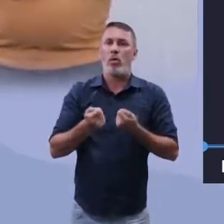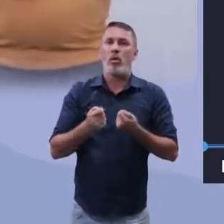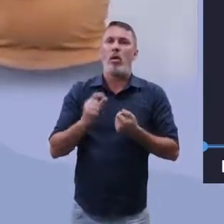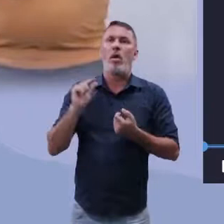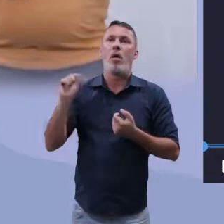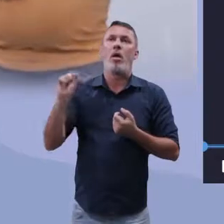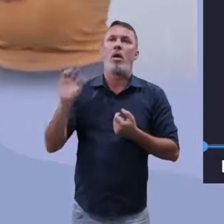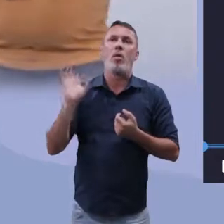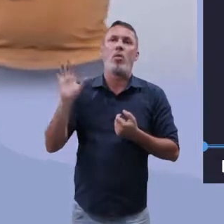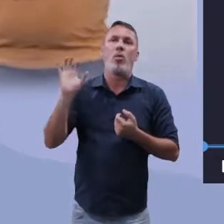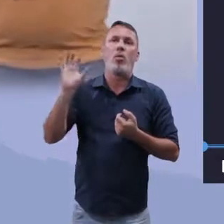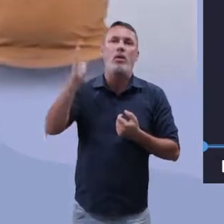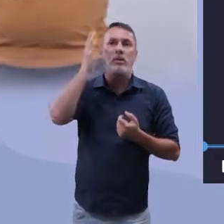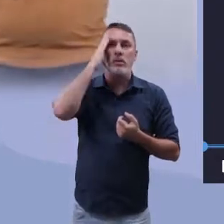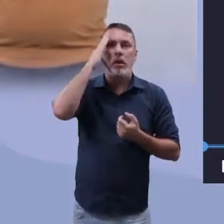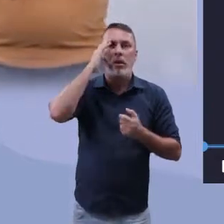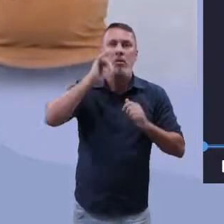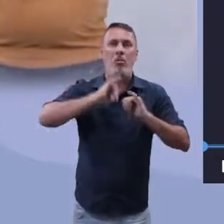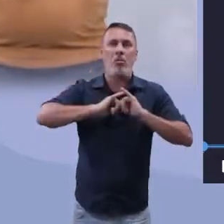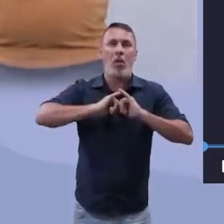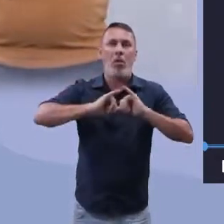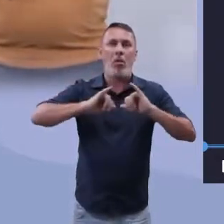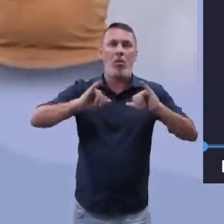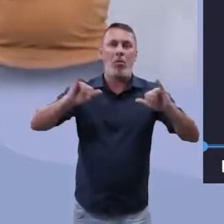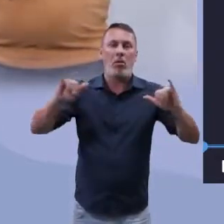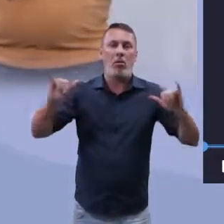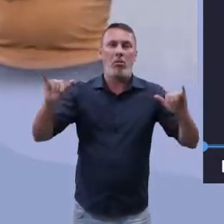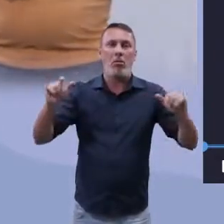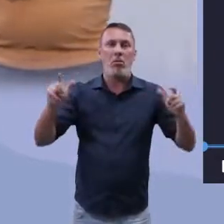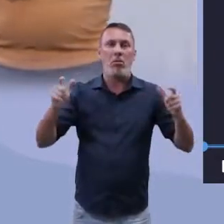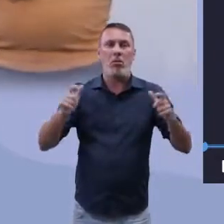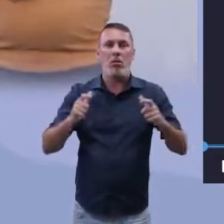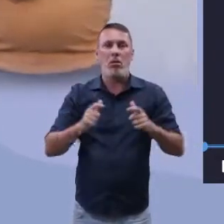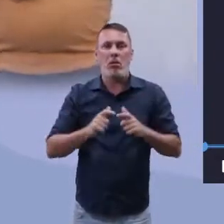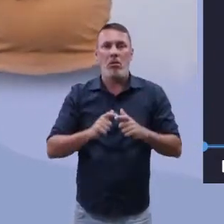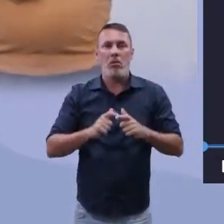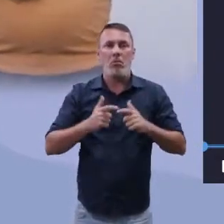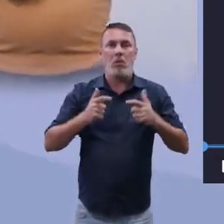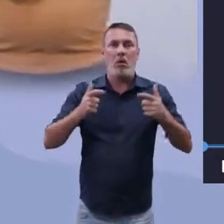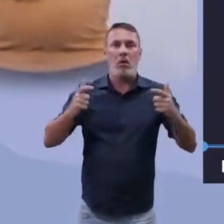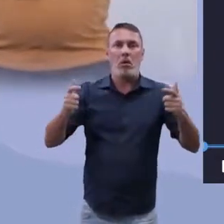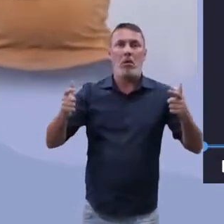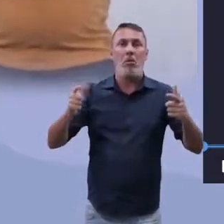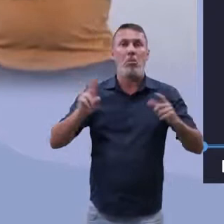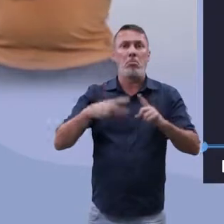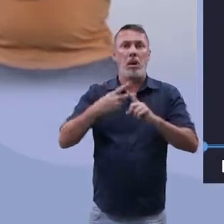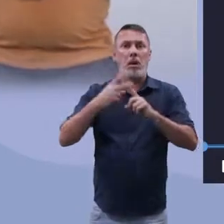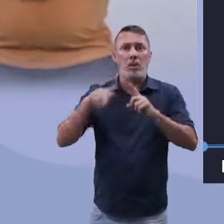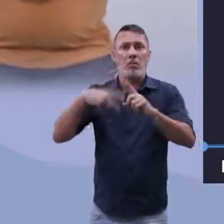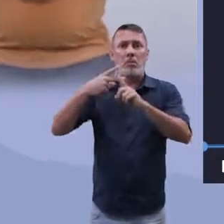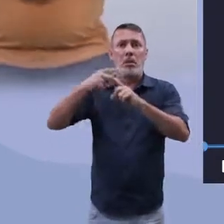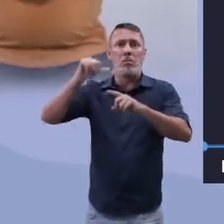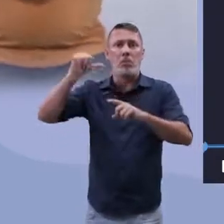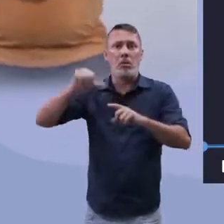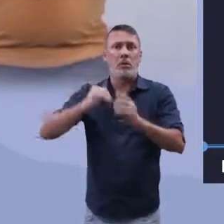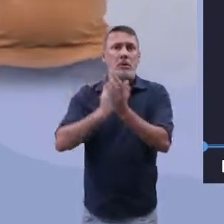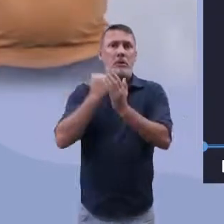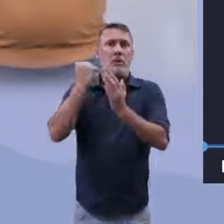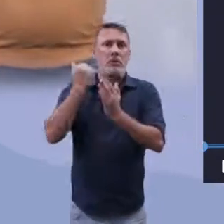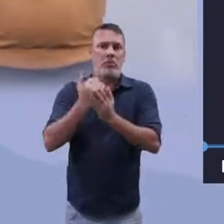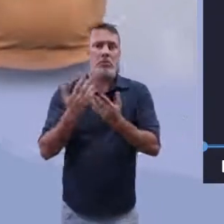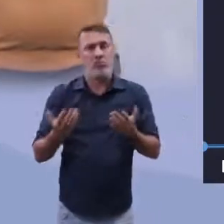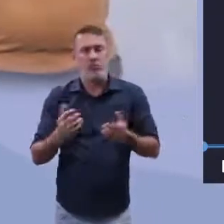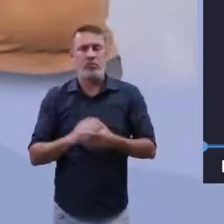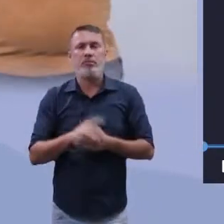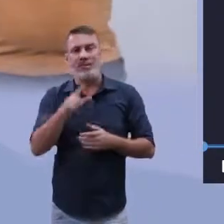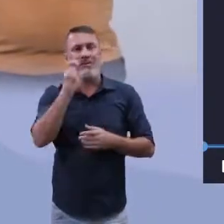mensurar até onde ela vai. Ou se ela pode aumentar ainda o nível. Quantos casos você já viu, né, os